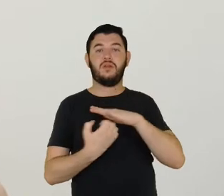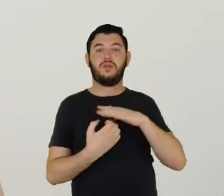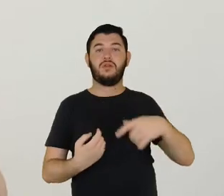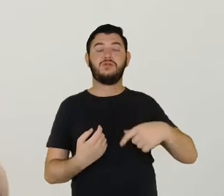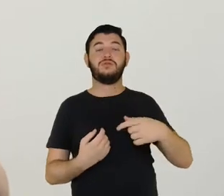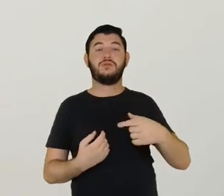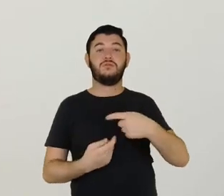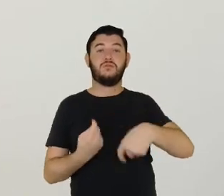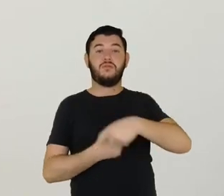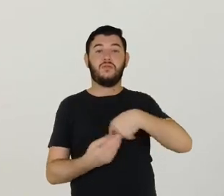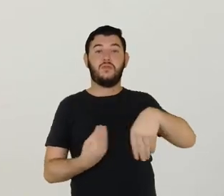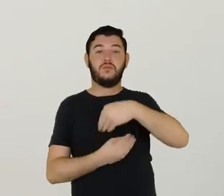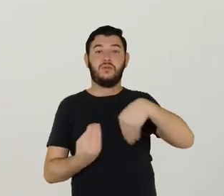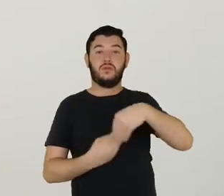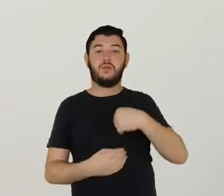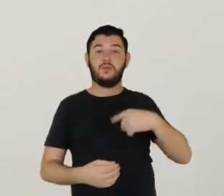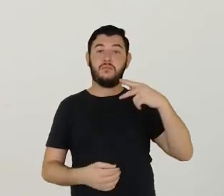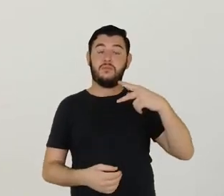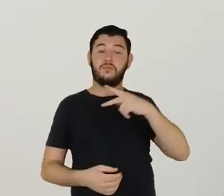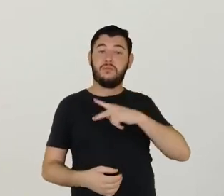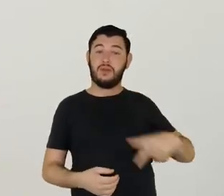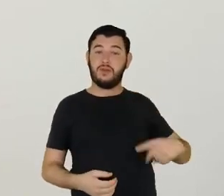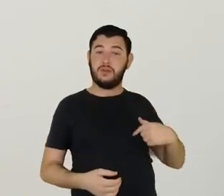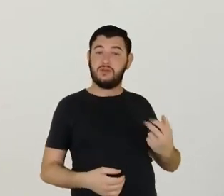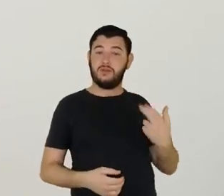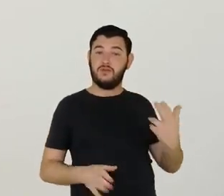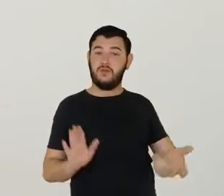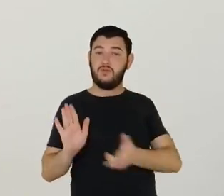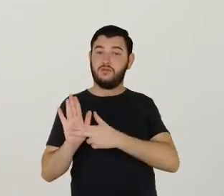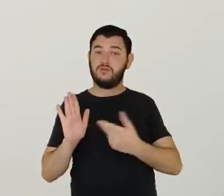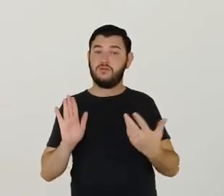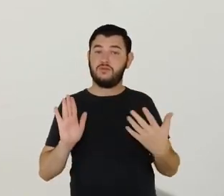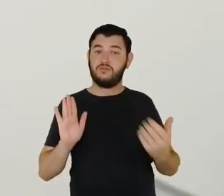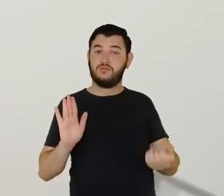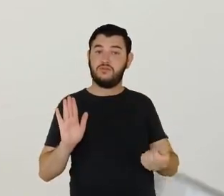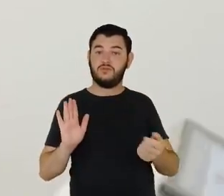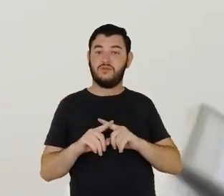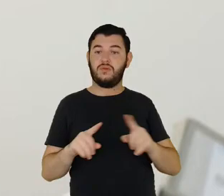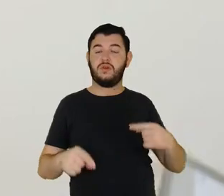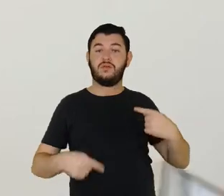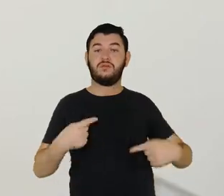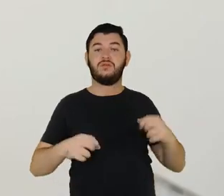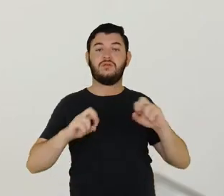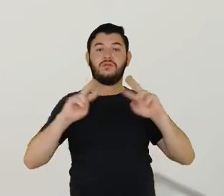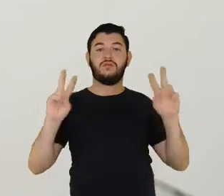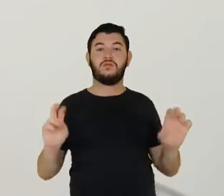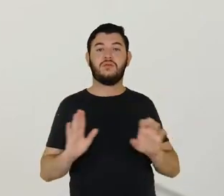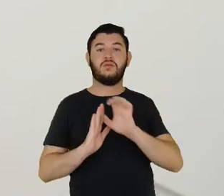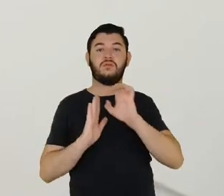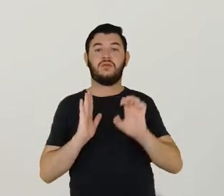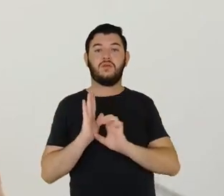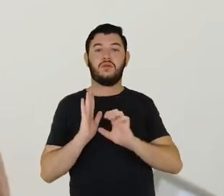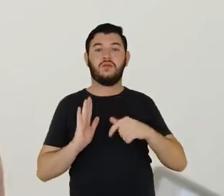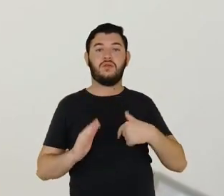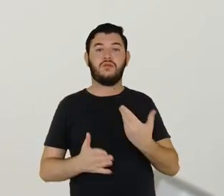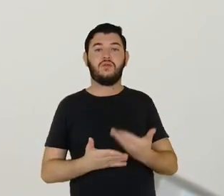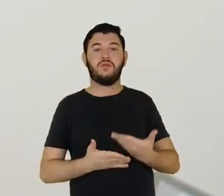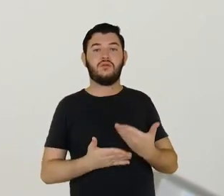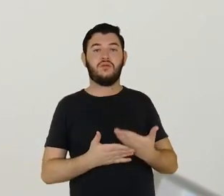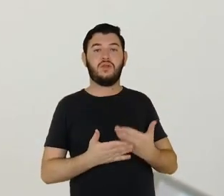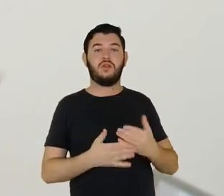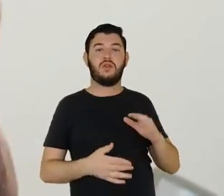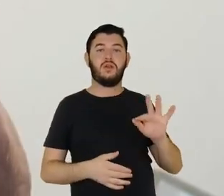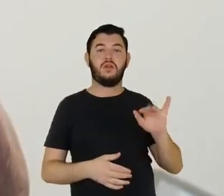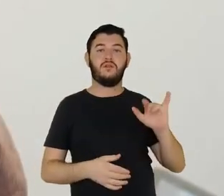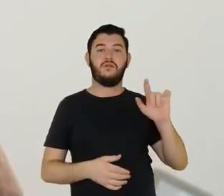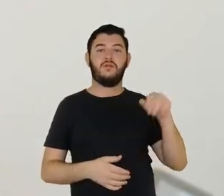E estamos discutindo os estatutos, né? Eu estou estudando o Film Commission já há um bom tempo. Me cerquei de gente